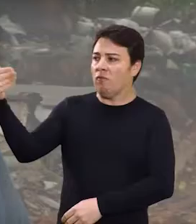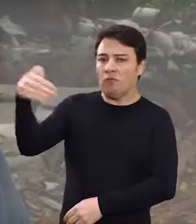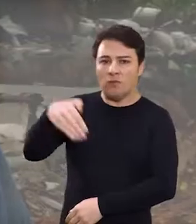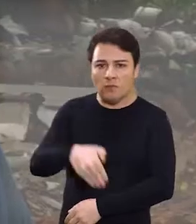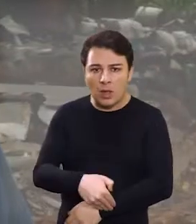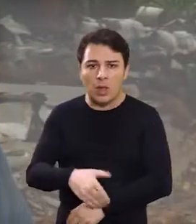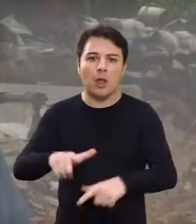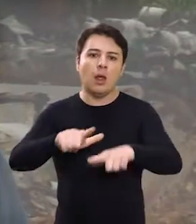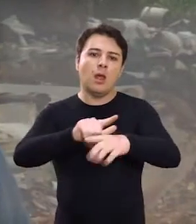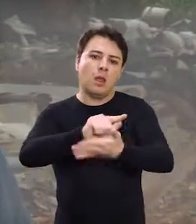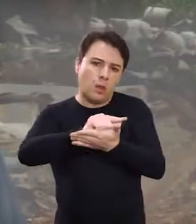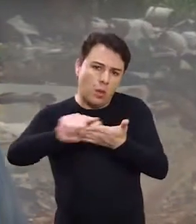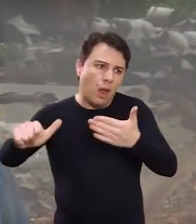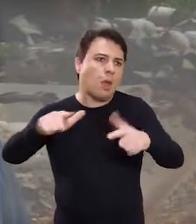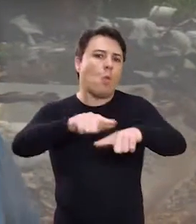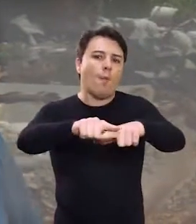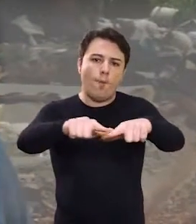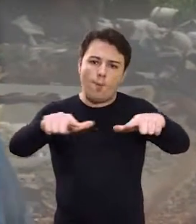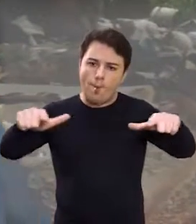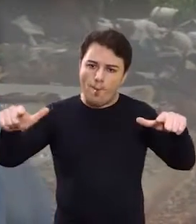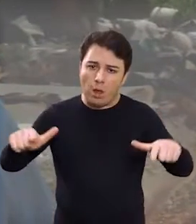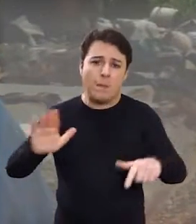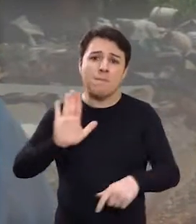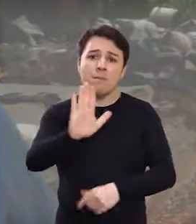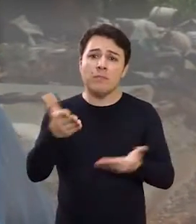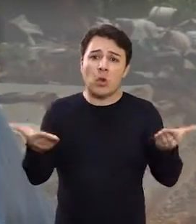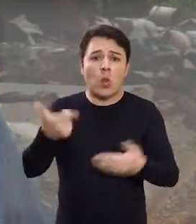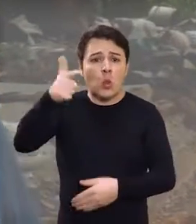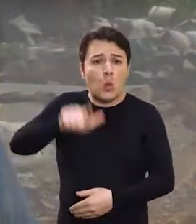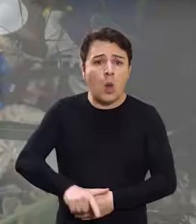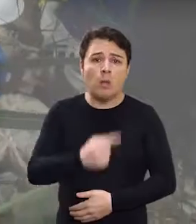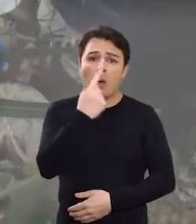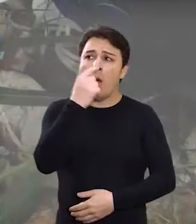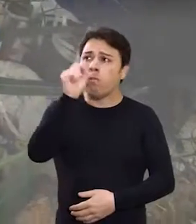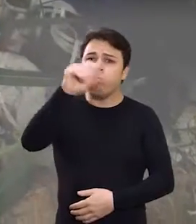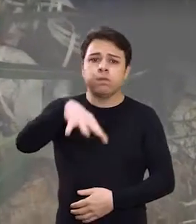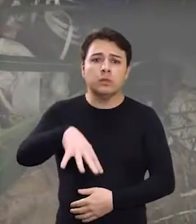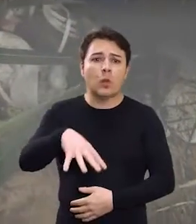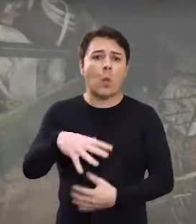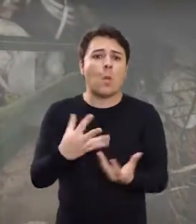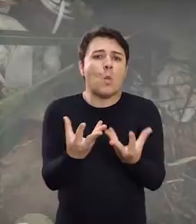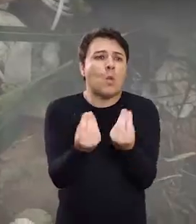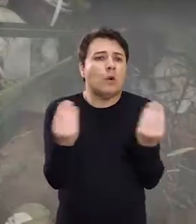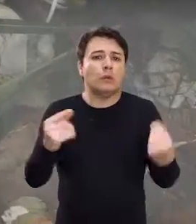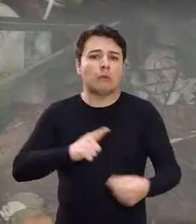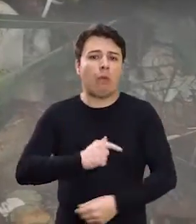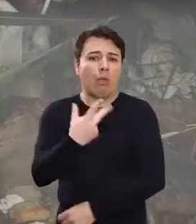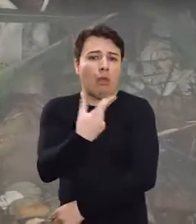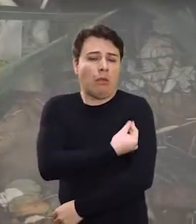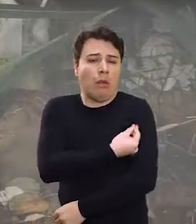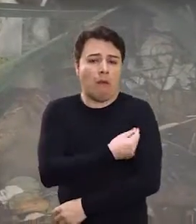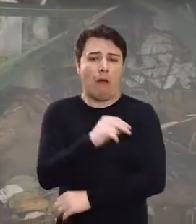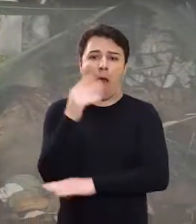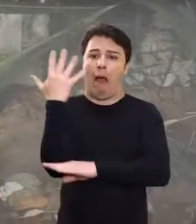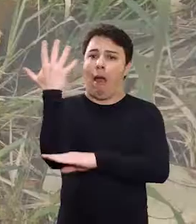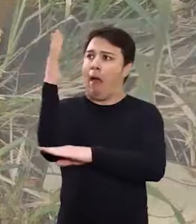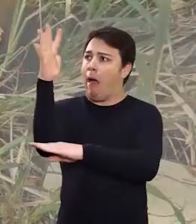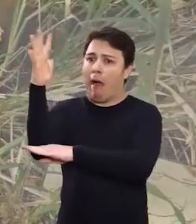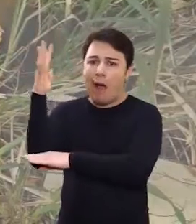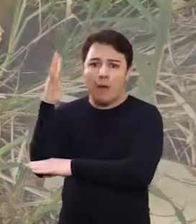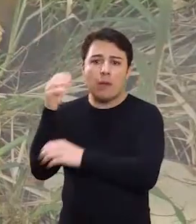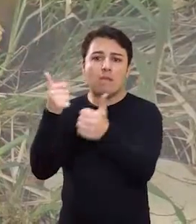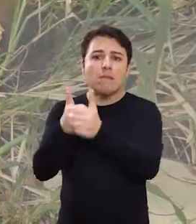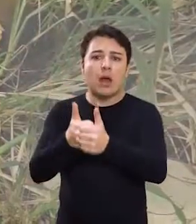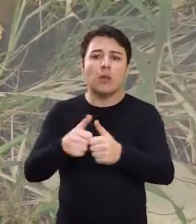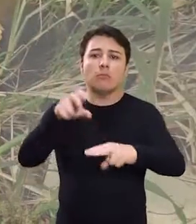local o que até hoje vieram recolher naquela época hoje você ver uma infinidade de seringa